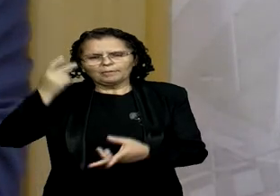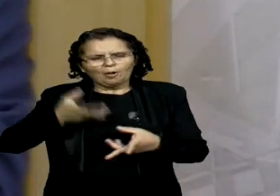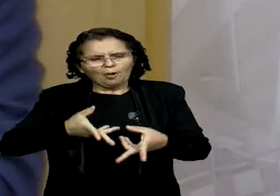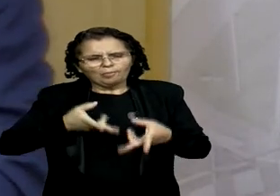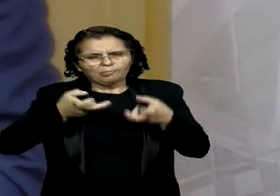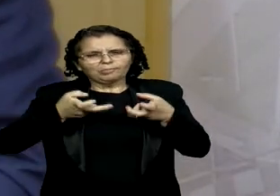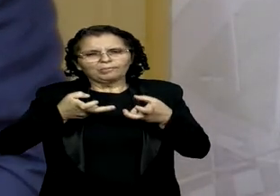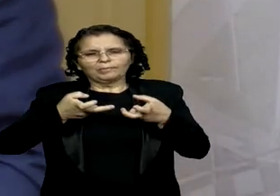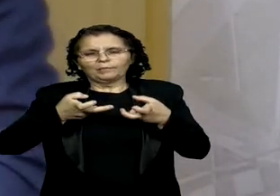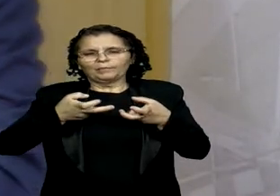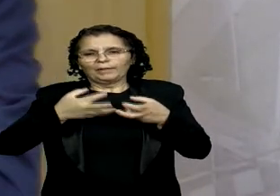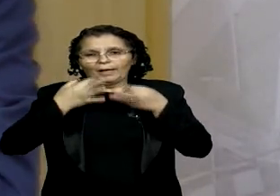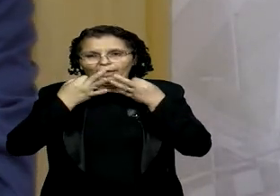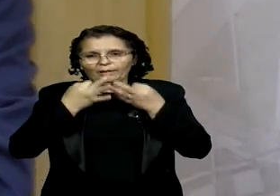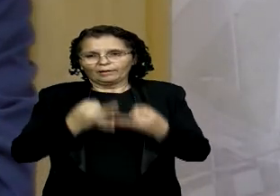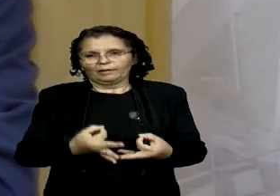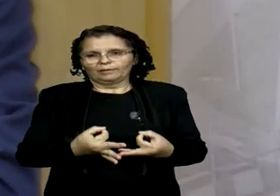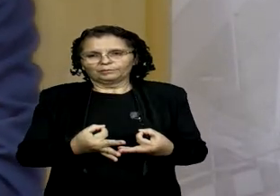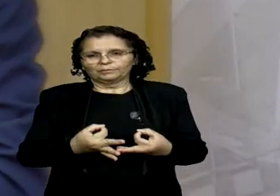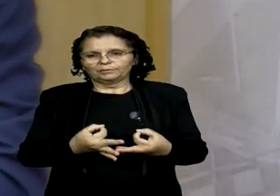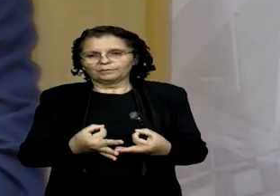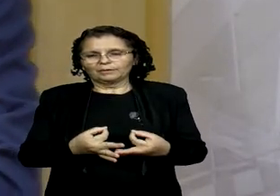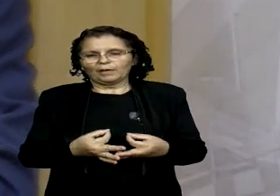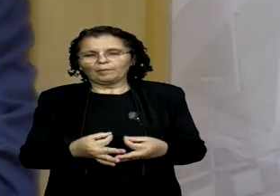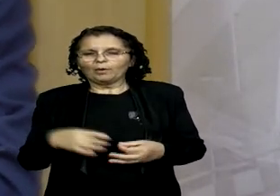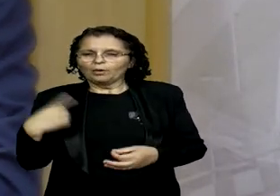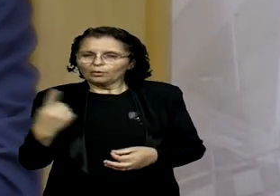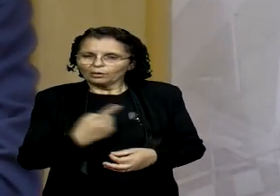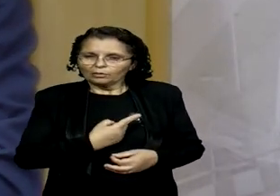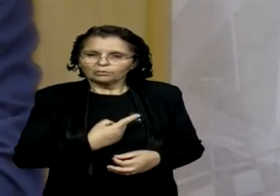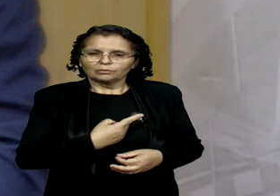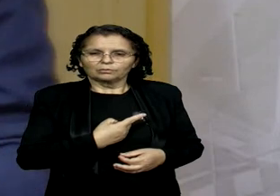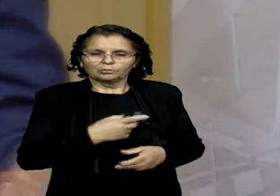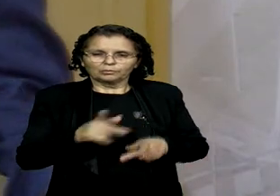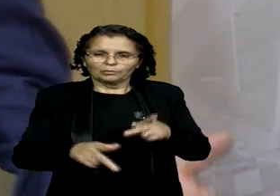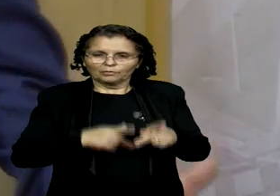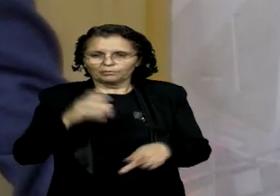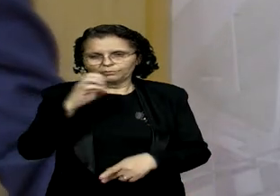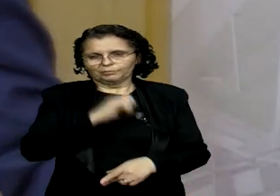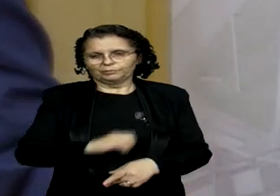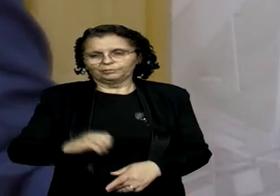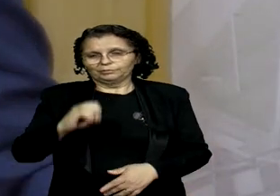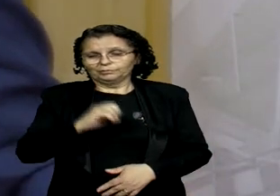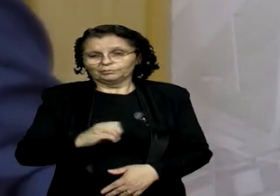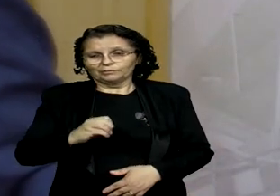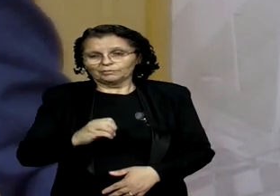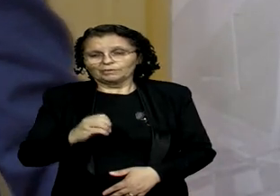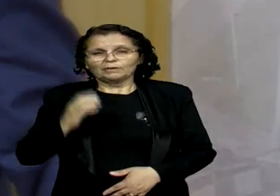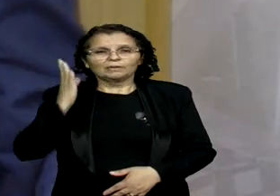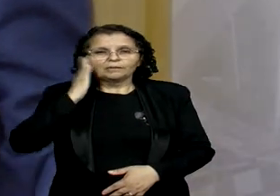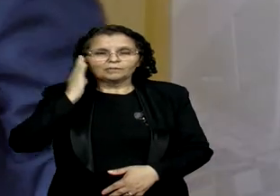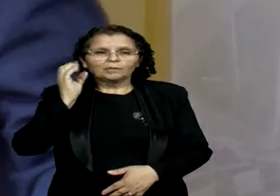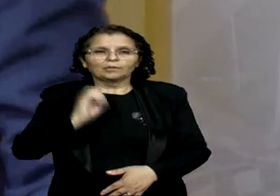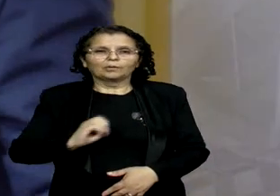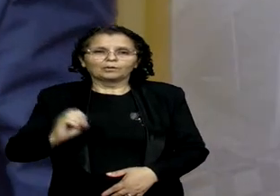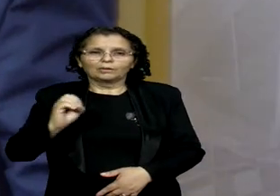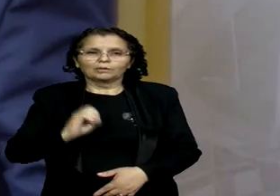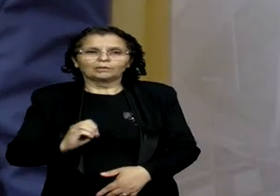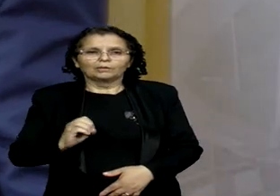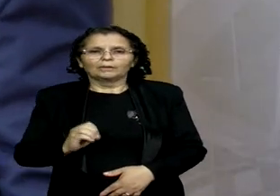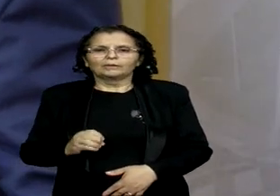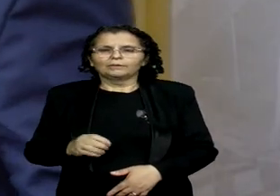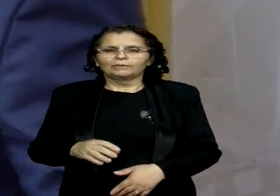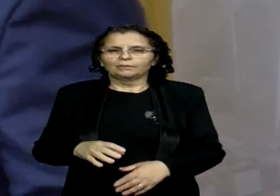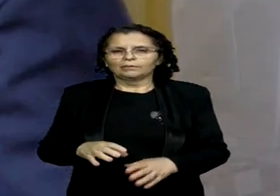mais atento, para o nosso município, tendo em vista que a cidade de Osasco, é